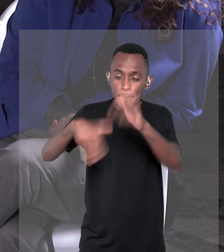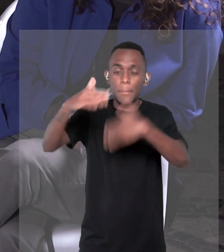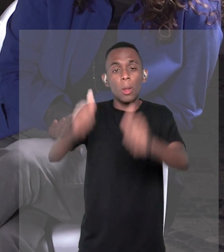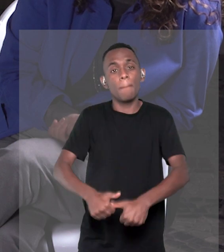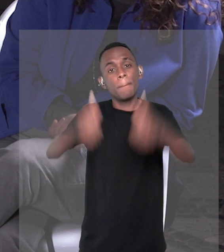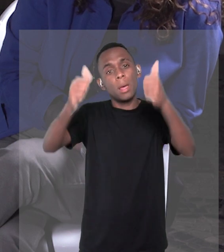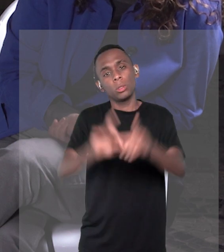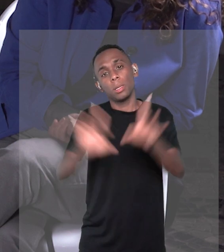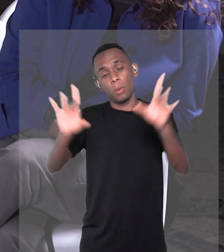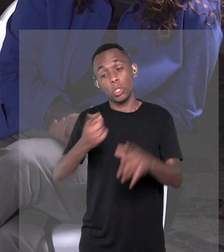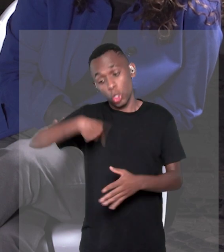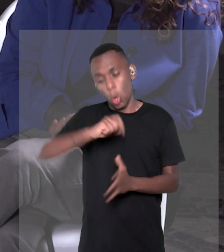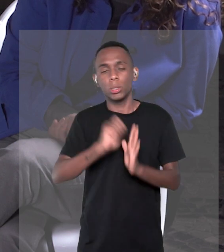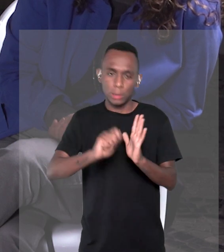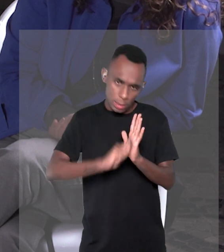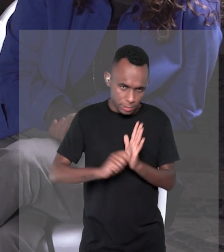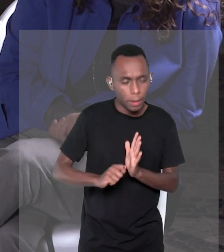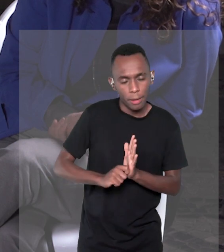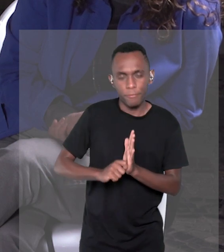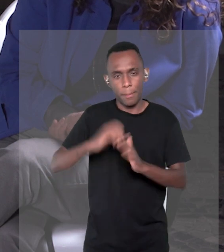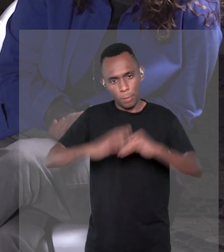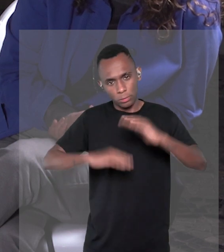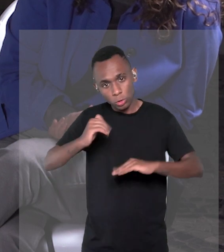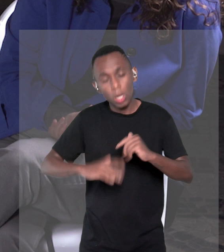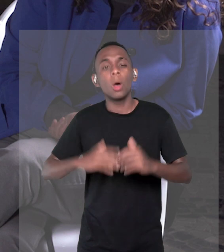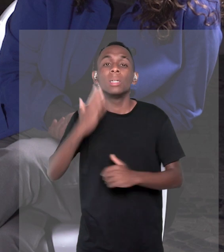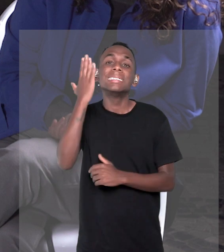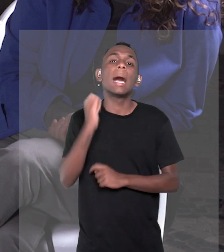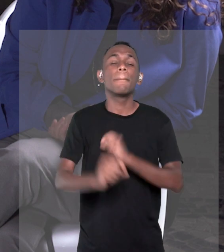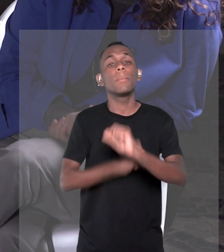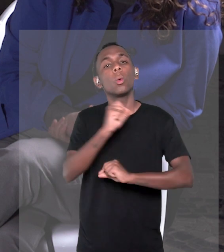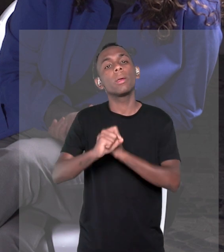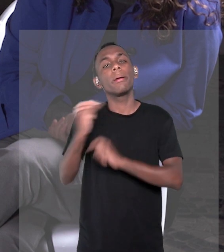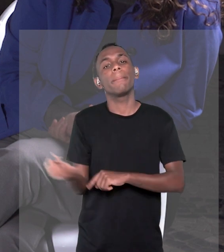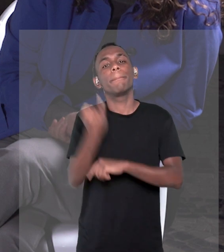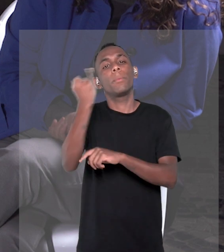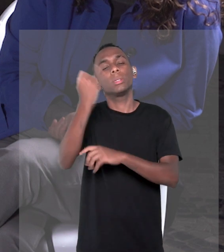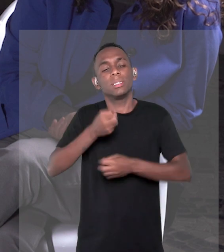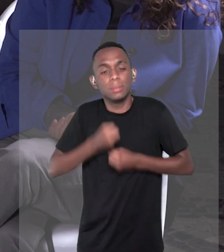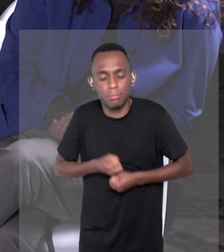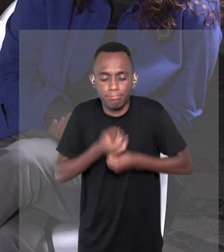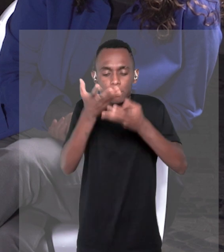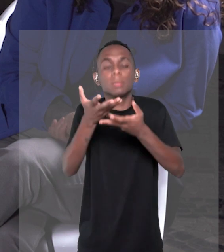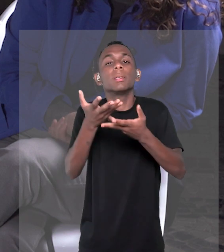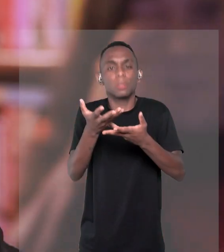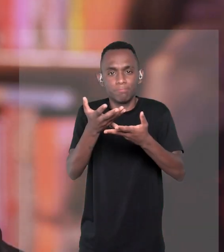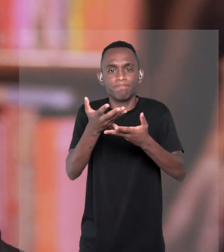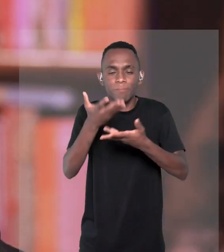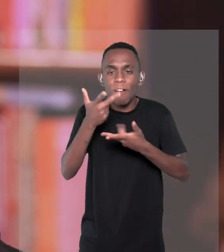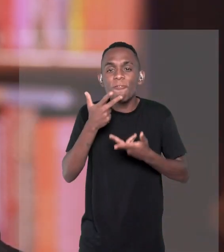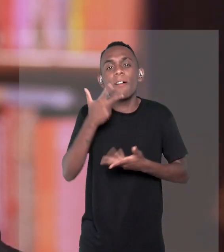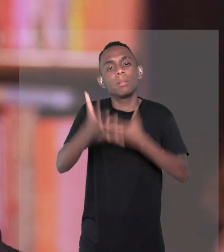a democracia. E quem escreve, como nós escrevemos, sabe